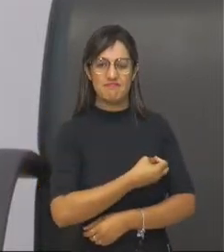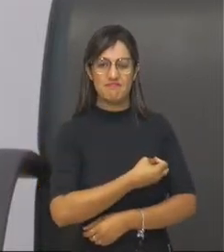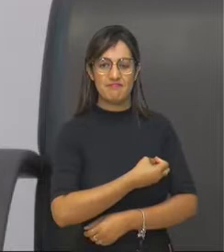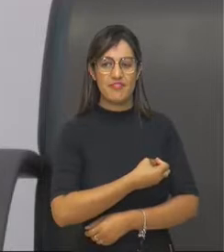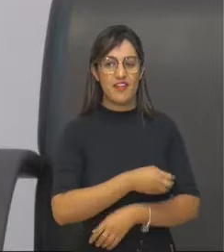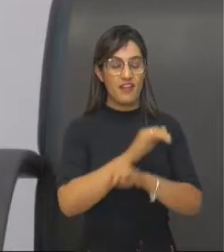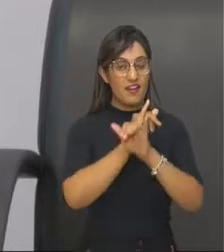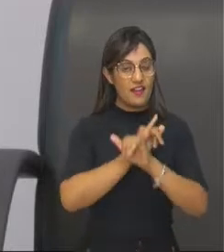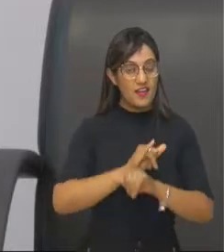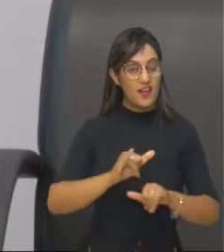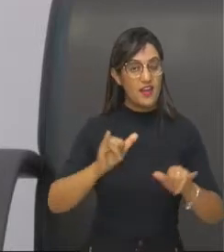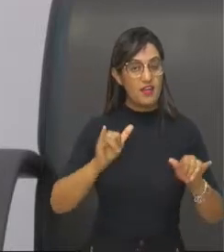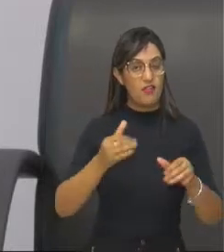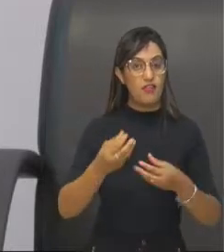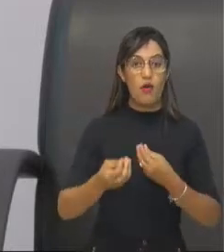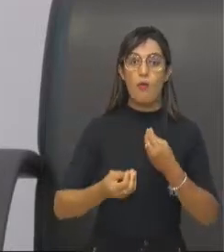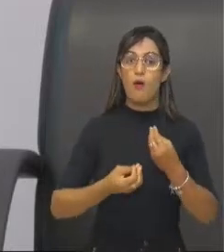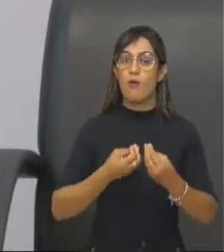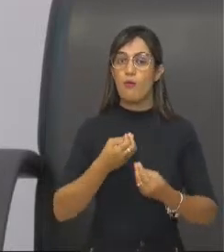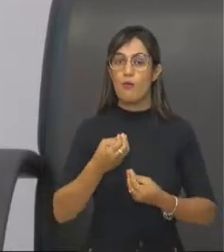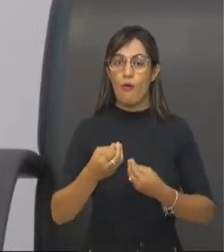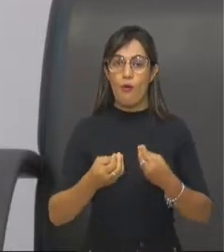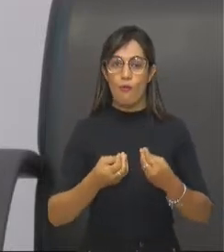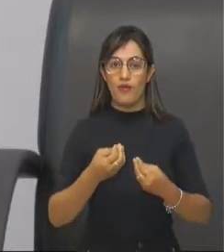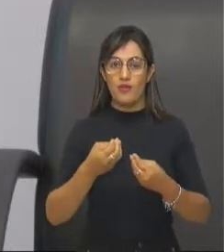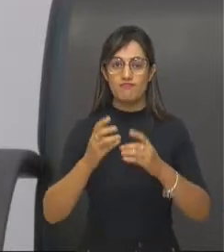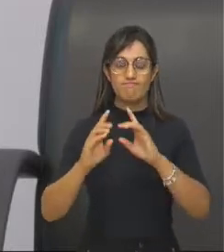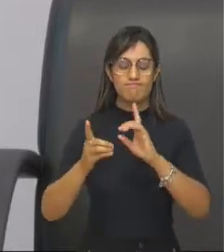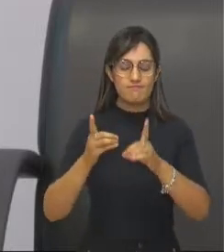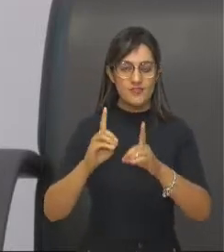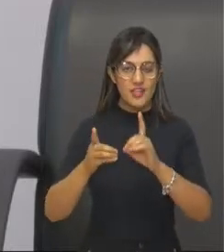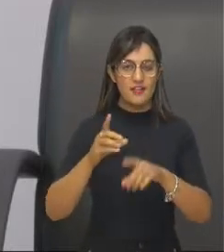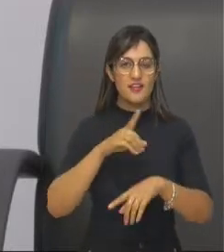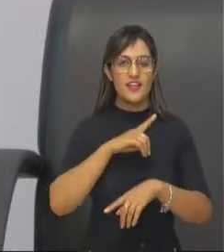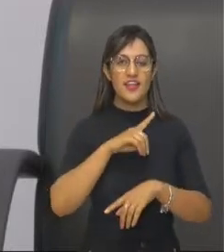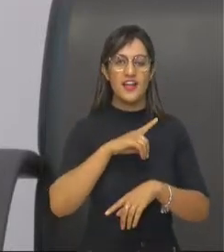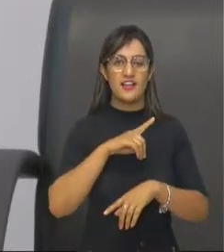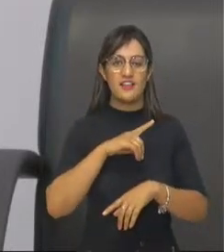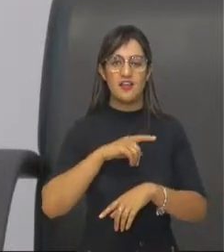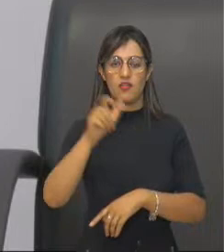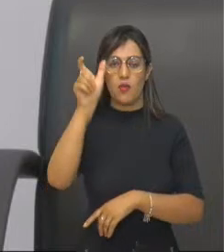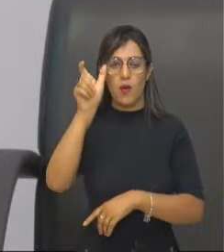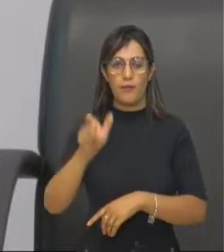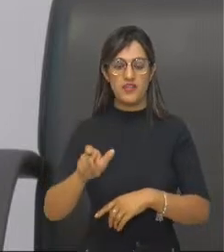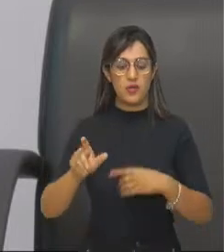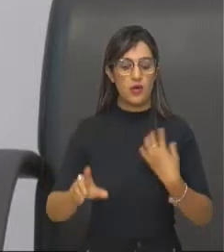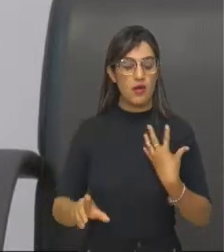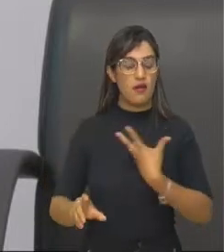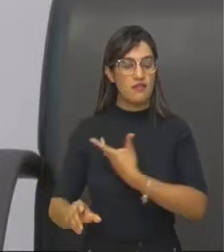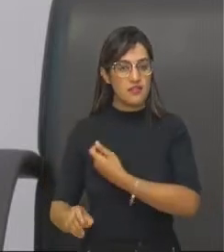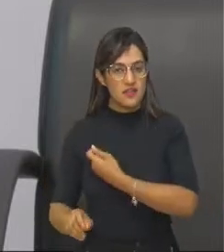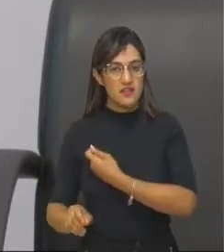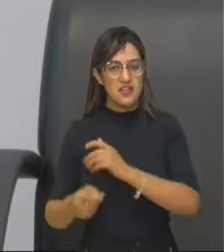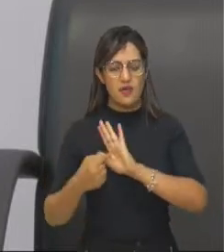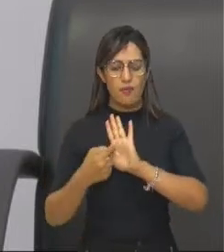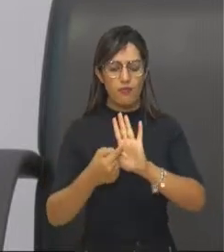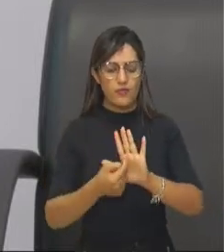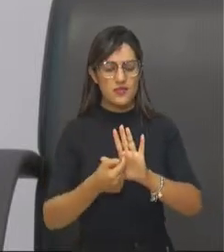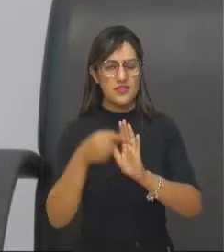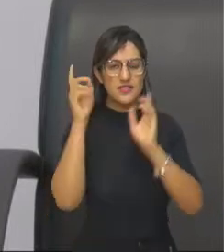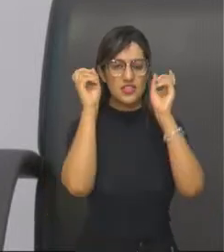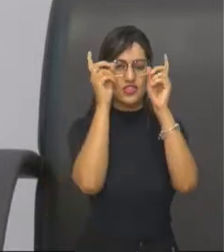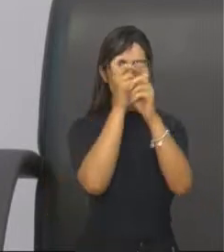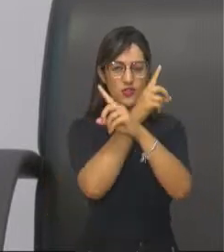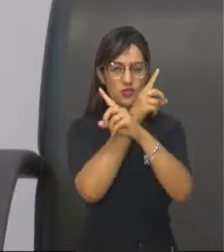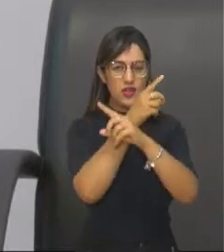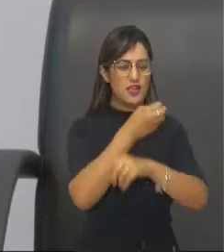conta como, em um dos diálogos que ele teve com uma pessoa transmasculina, essa pessoa estava relatando essa dificuldade de existir enquanto